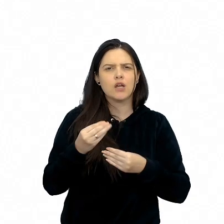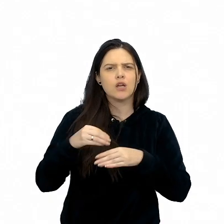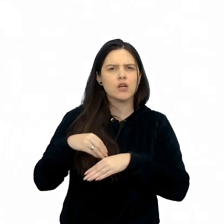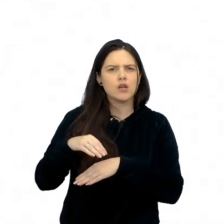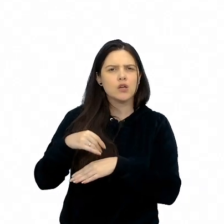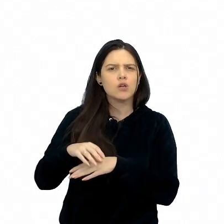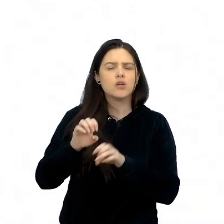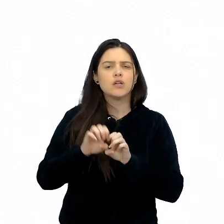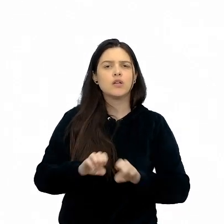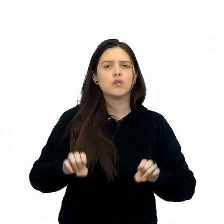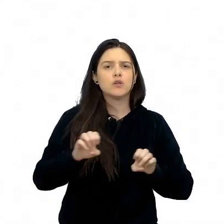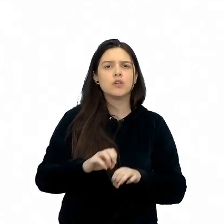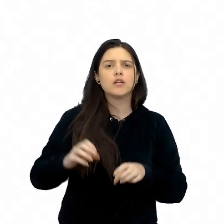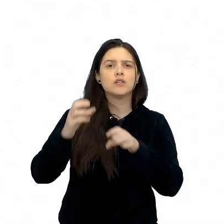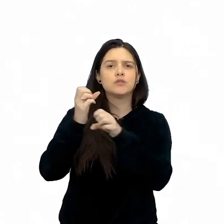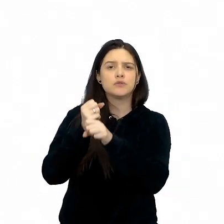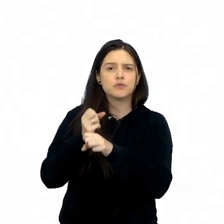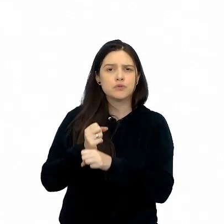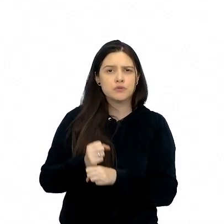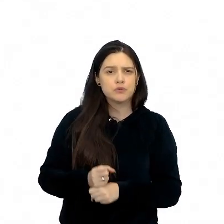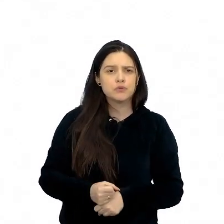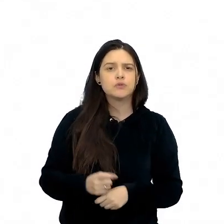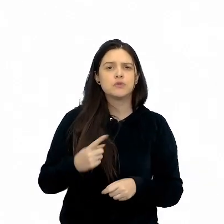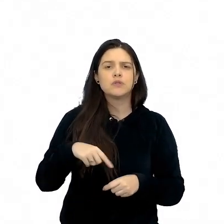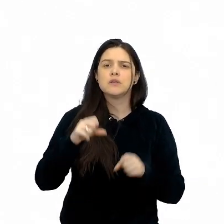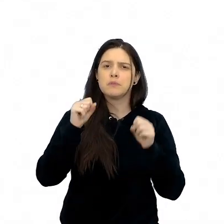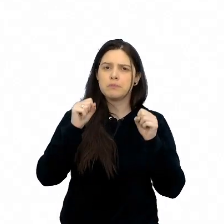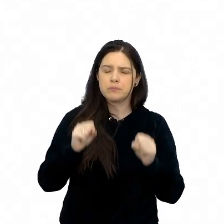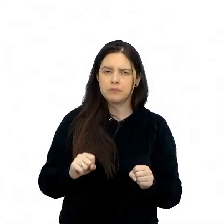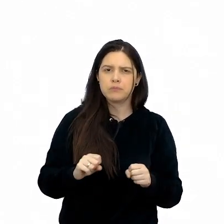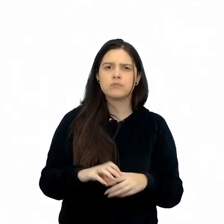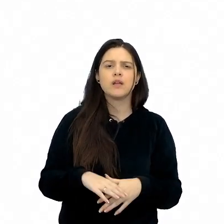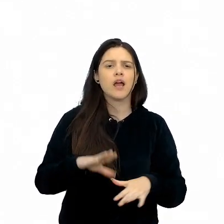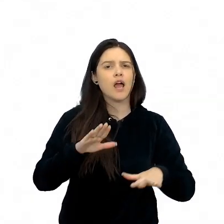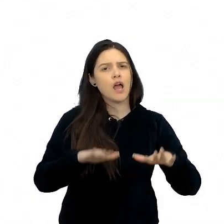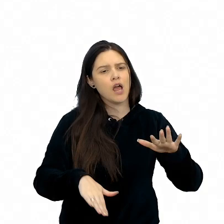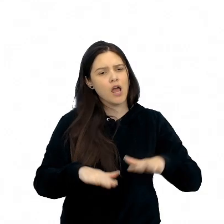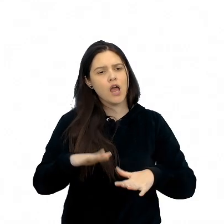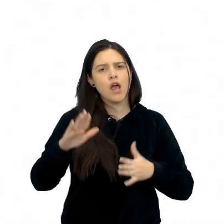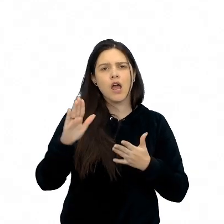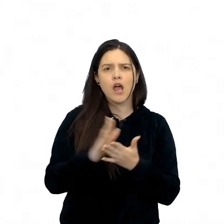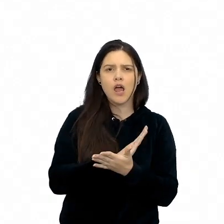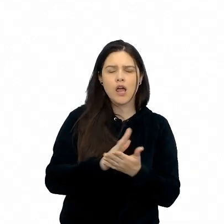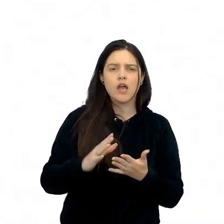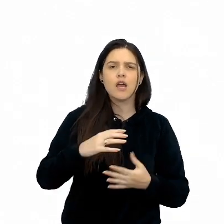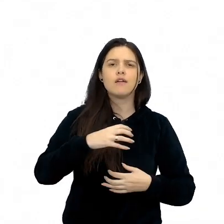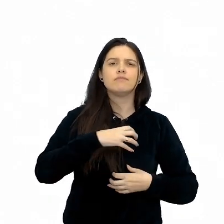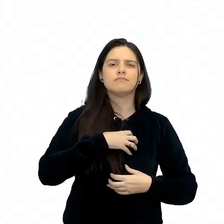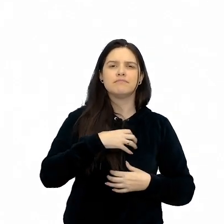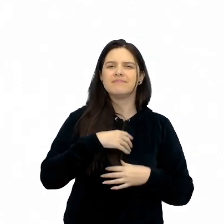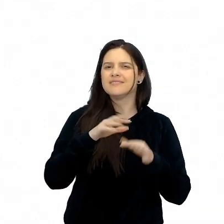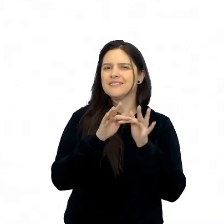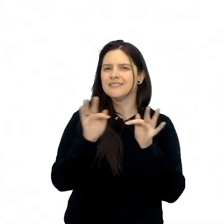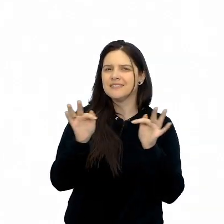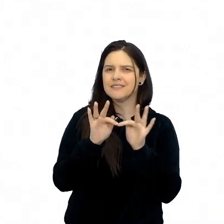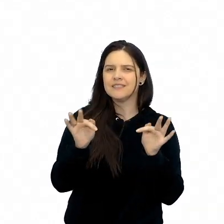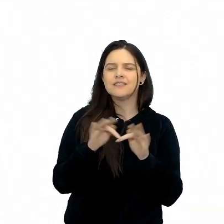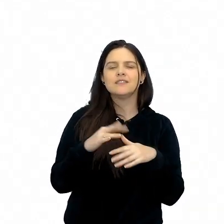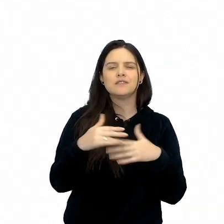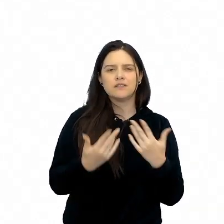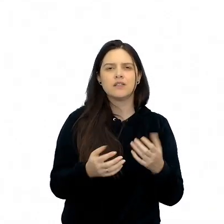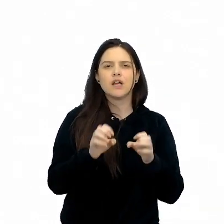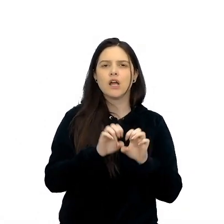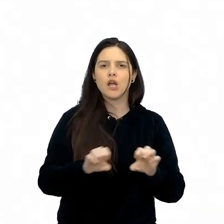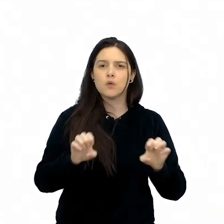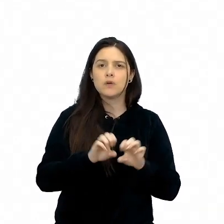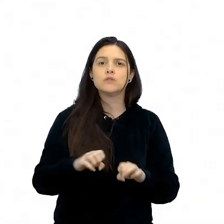uma equação que eu somar os ângulos, vai ter que ser igual a 180. Talvez a única forma de eu achar mais simples é por meio de uma equação